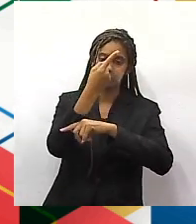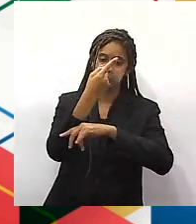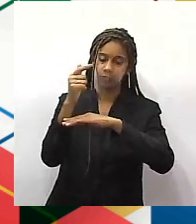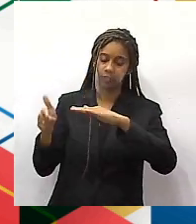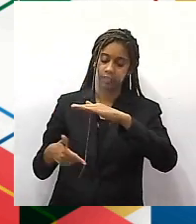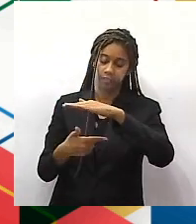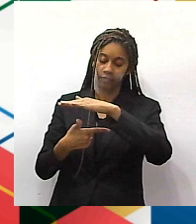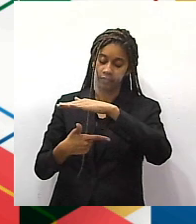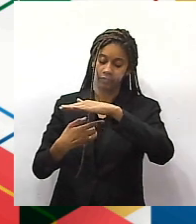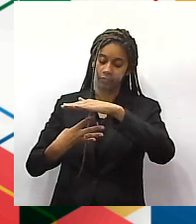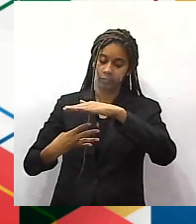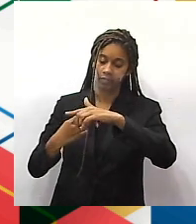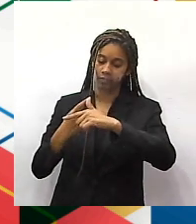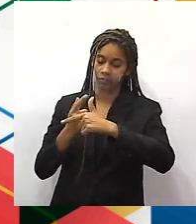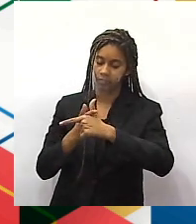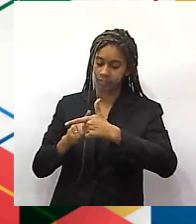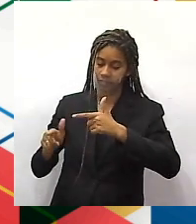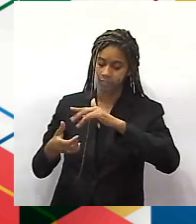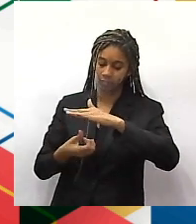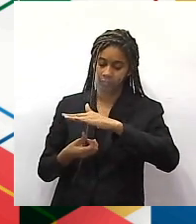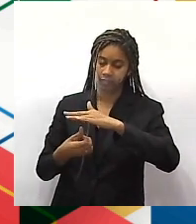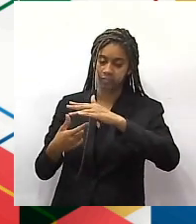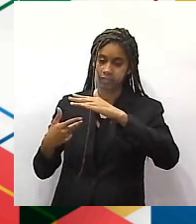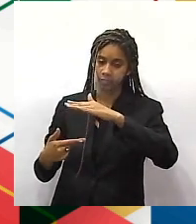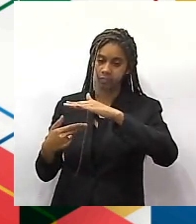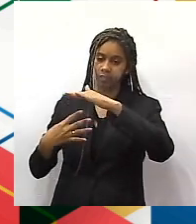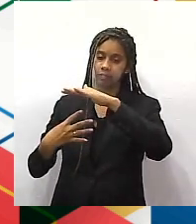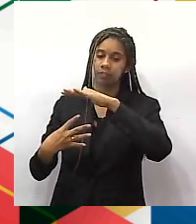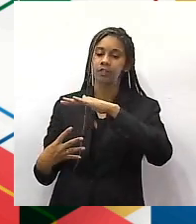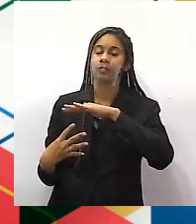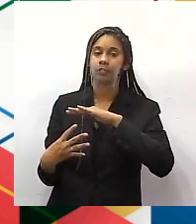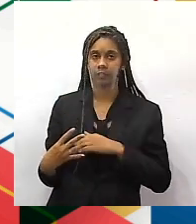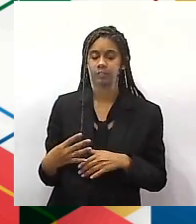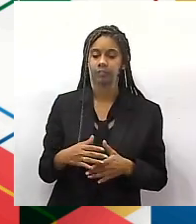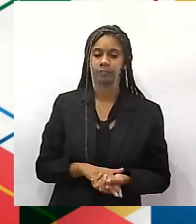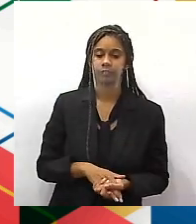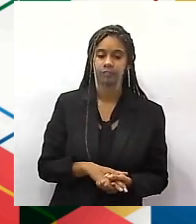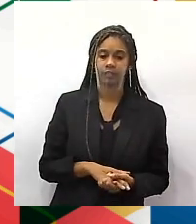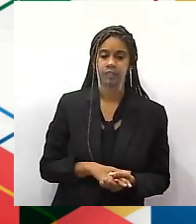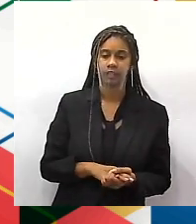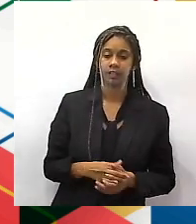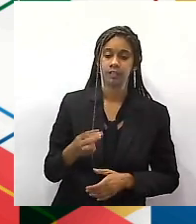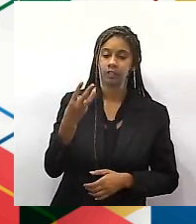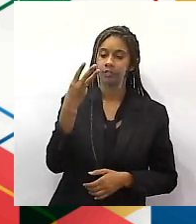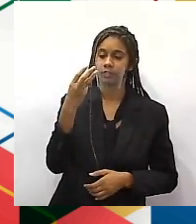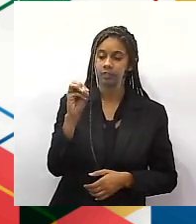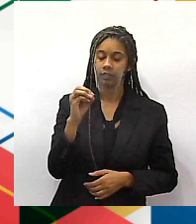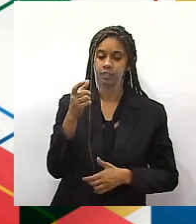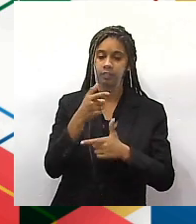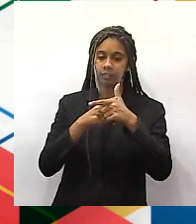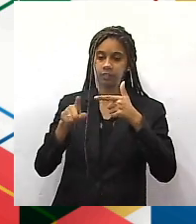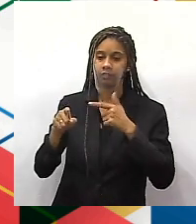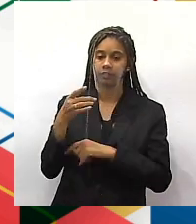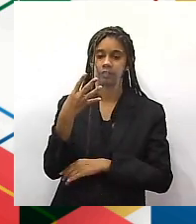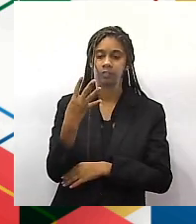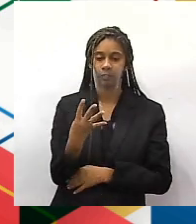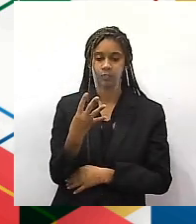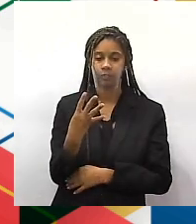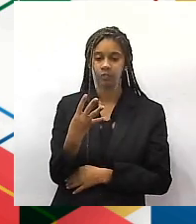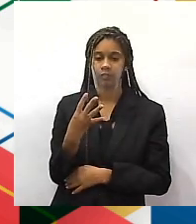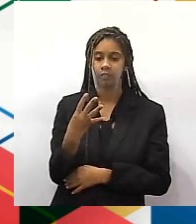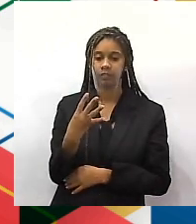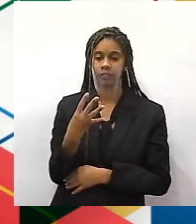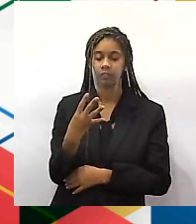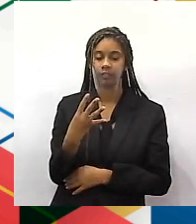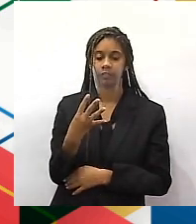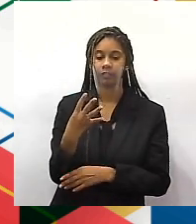dá 4. Então, aquilo que a gente tinha previsto ali de pegar o 30 e dividir por 4, aconteceu de fato. Aí eu simplifico mais uma